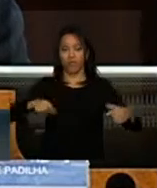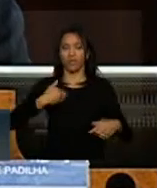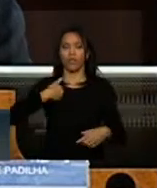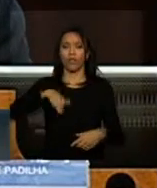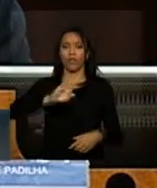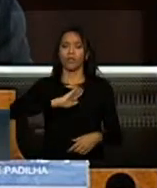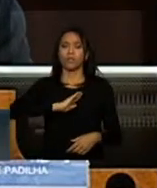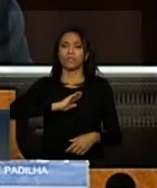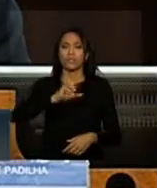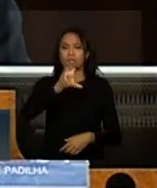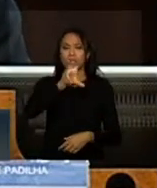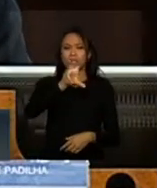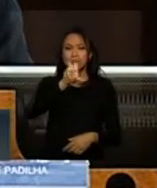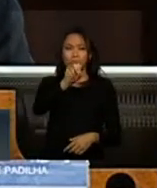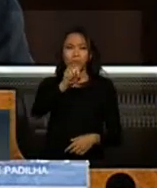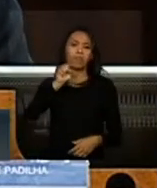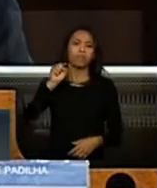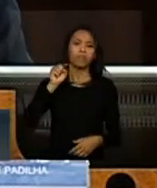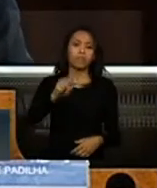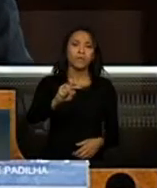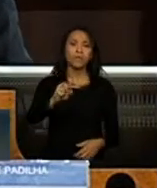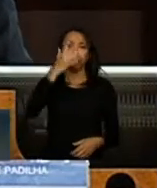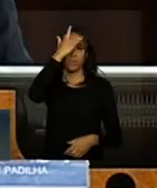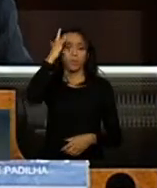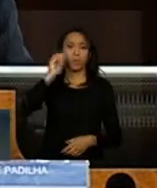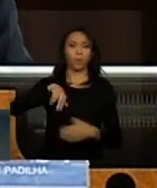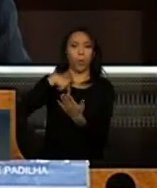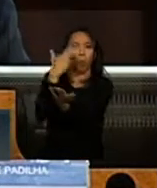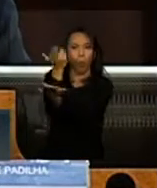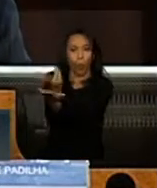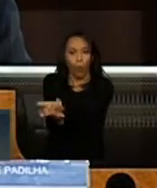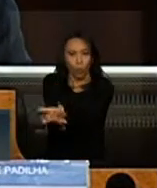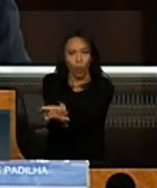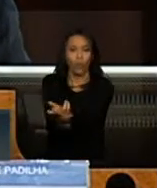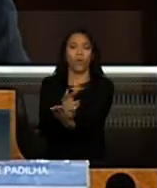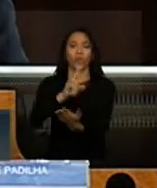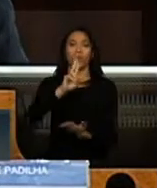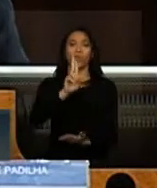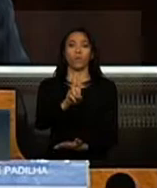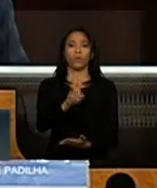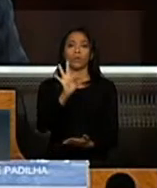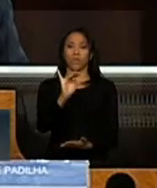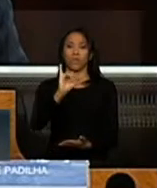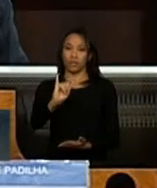50 mil internações em UTI neonatal